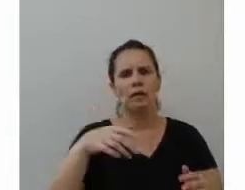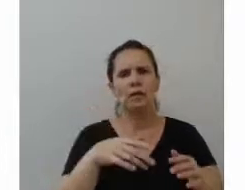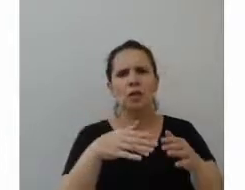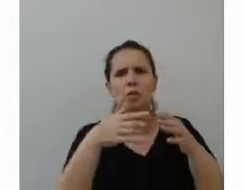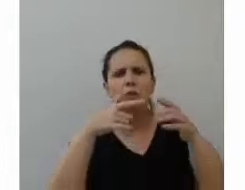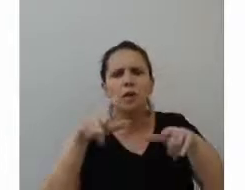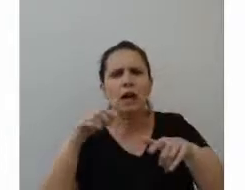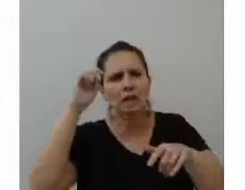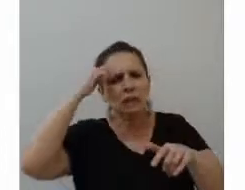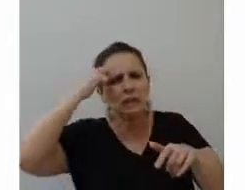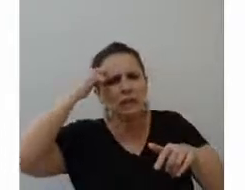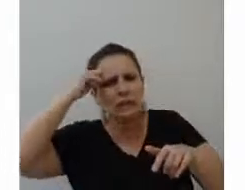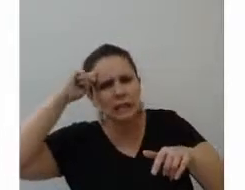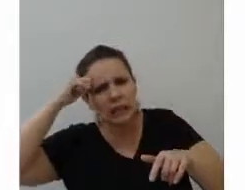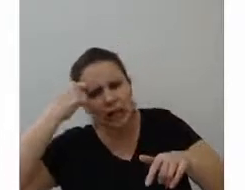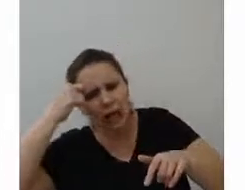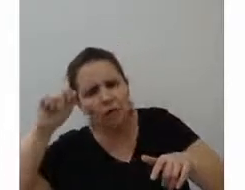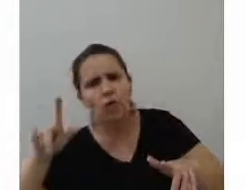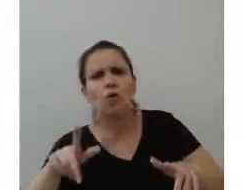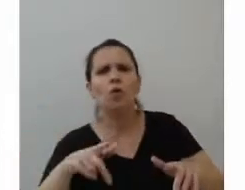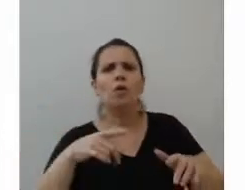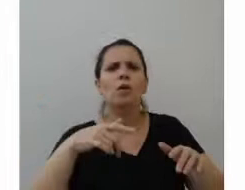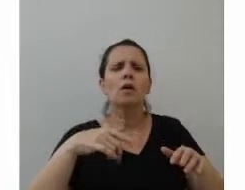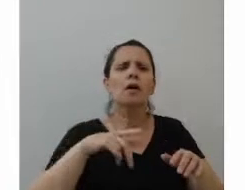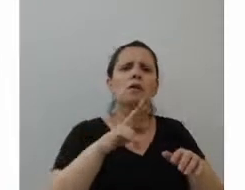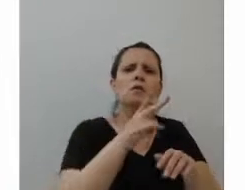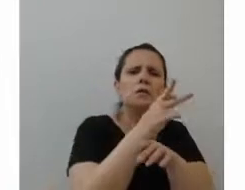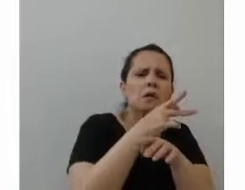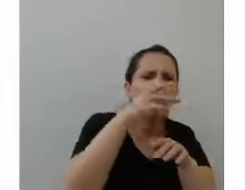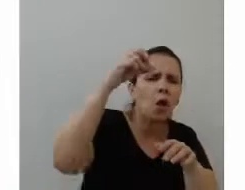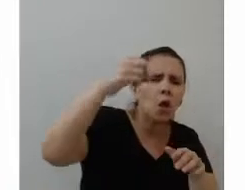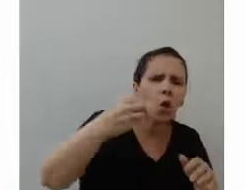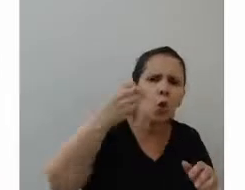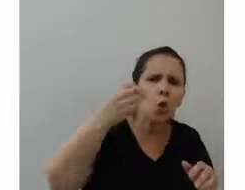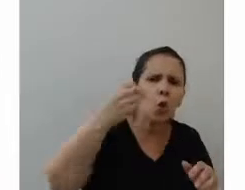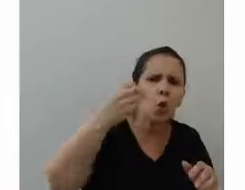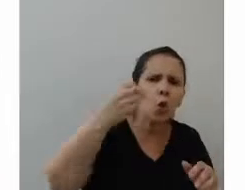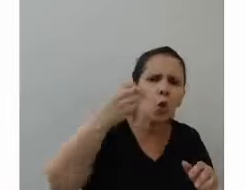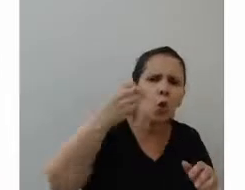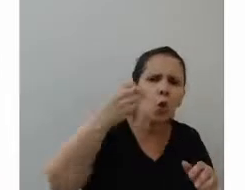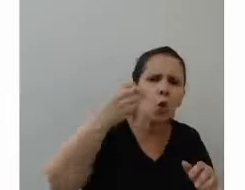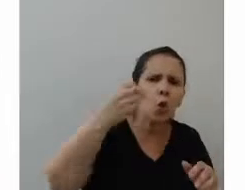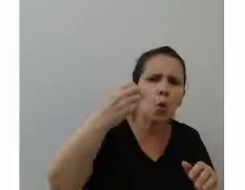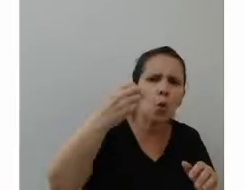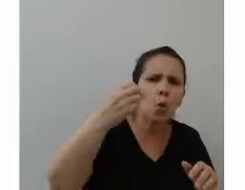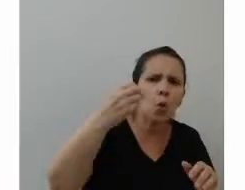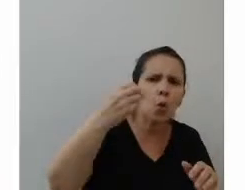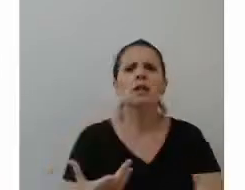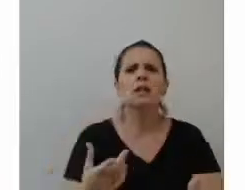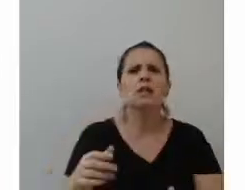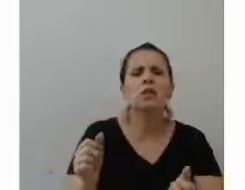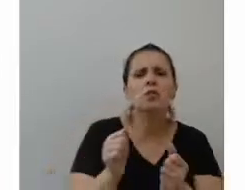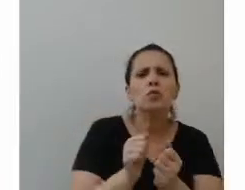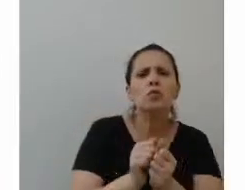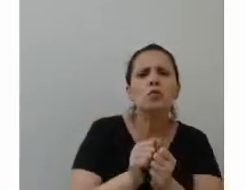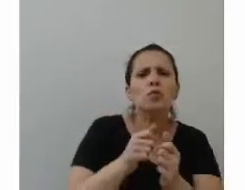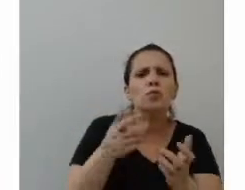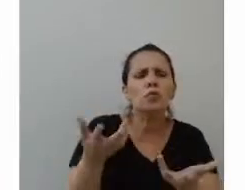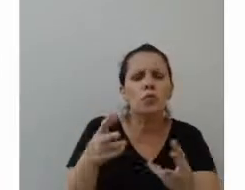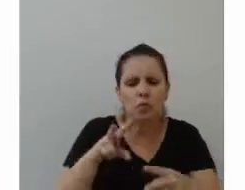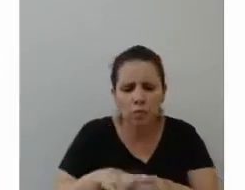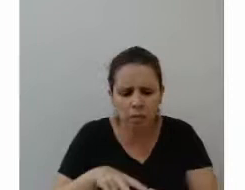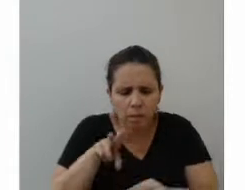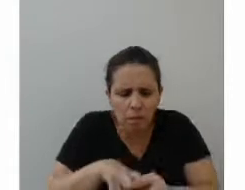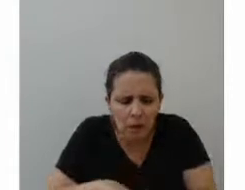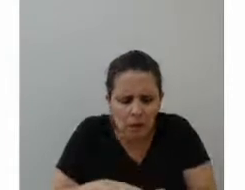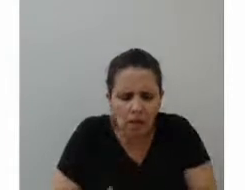candeia. No sapé se esgueira o vento e a luz da fogueira ateia. Junto ao fogo uma africana sentada,